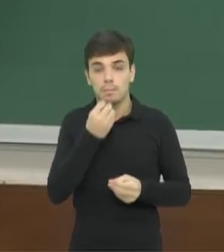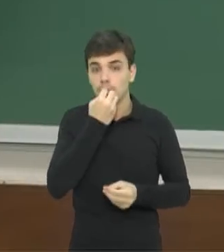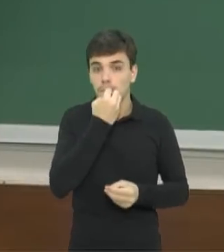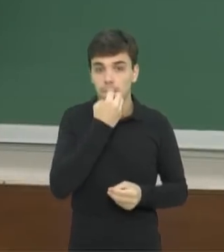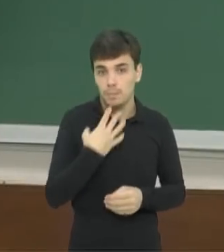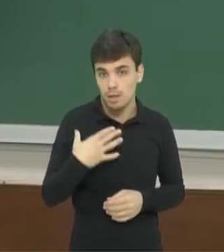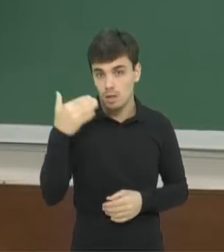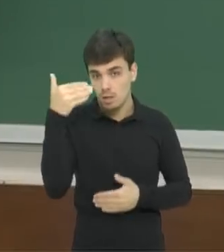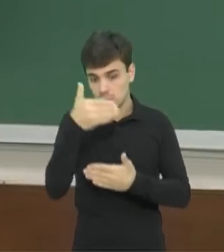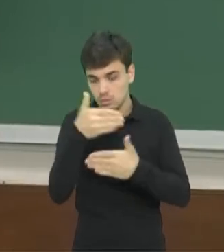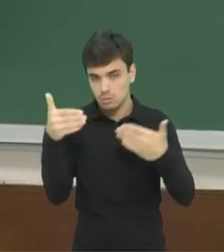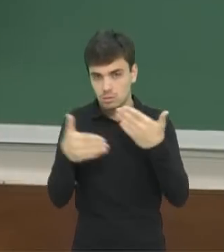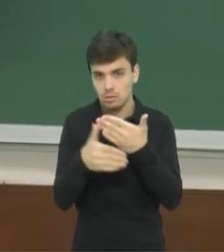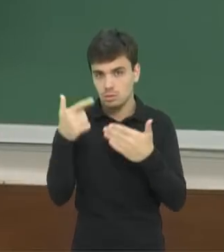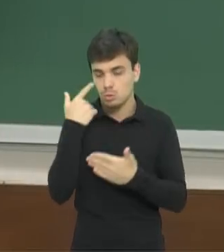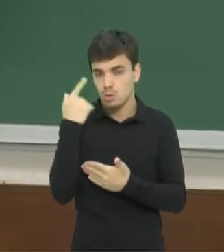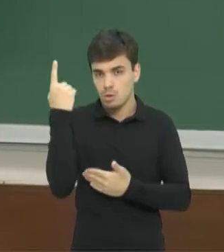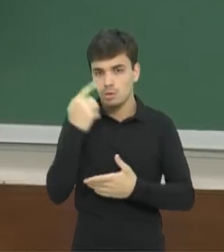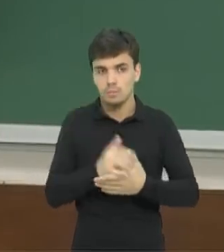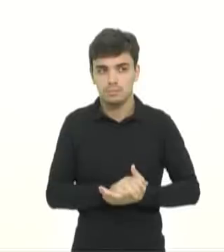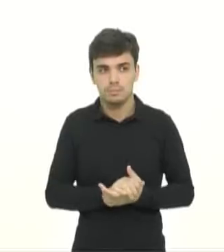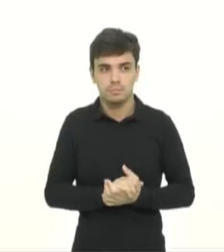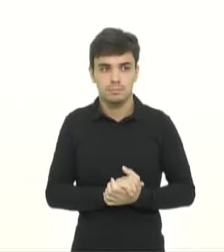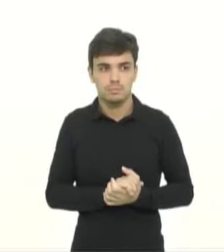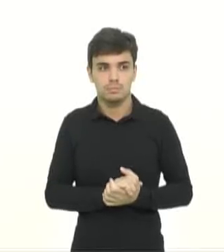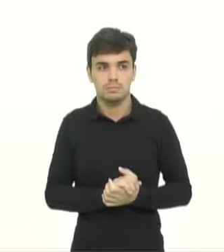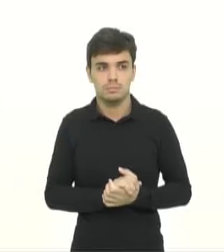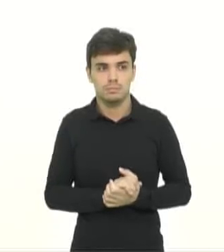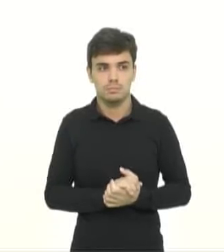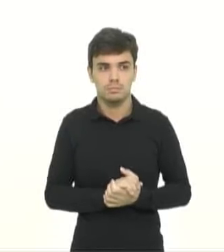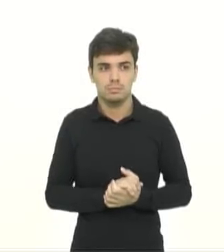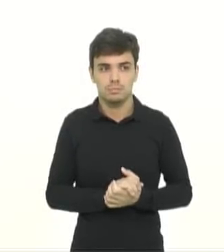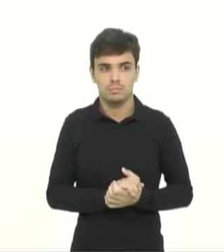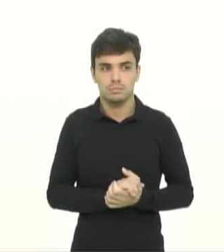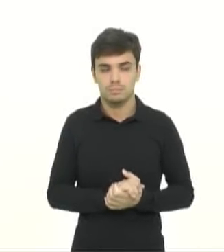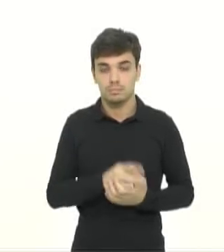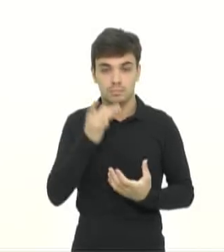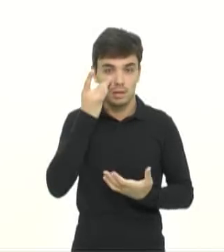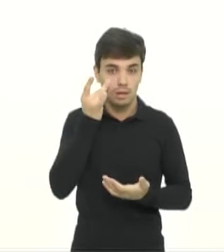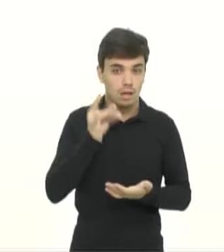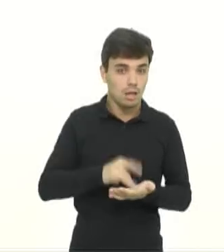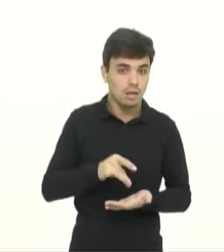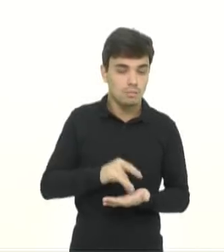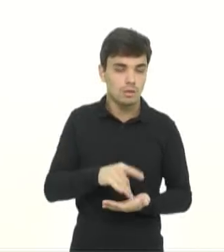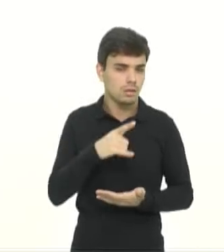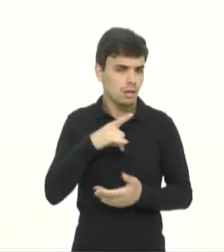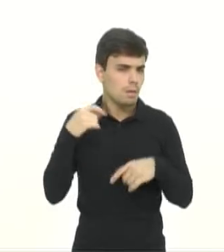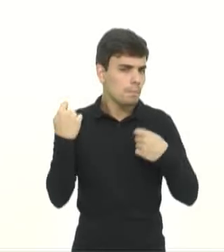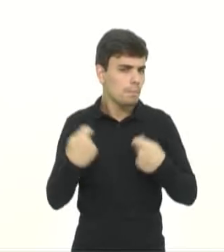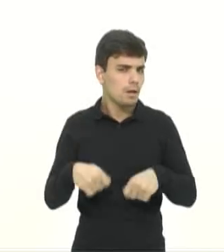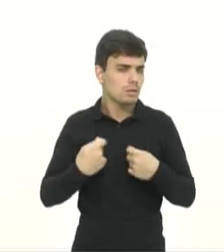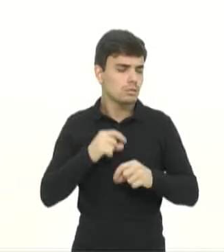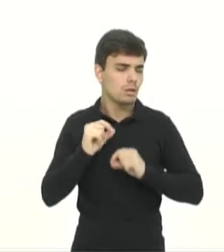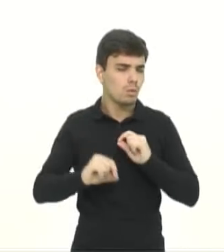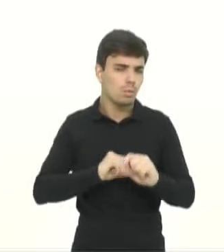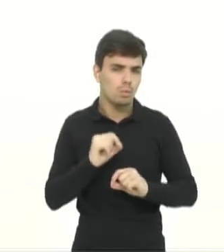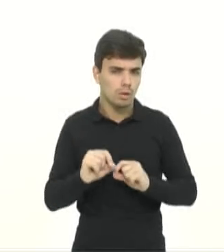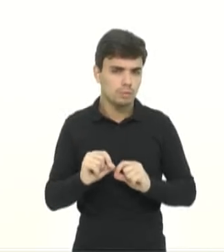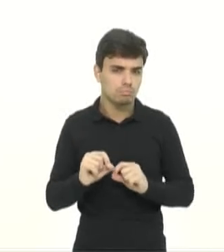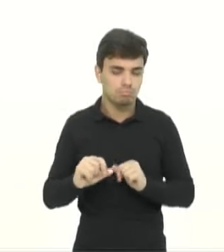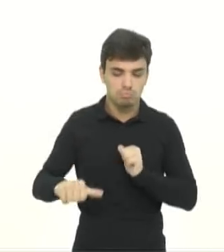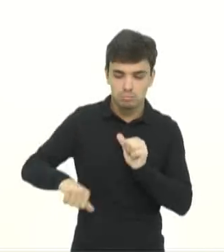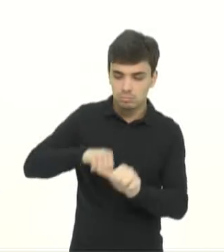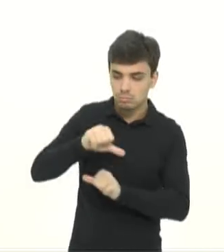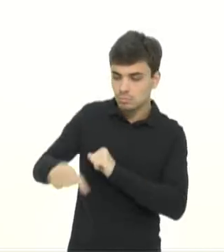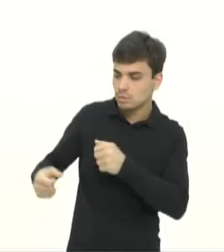esse slide. Acompanhe assim com a prof, gente. No realismo, houve a necessidade de se mudar a visão sobre a